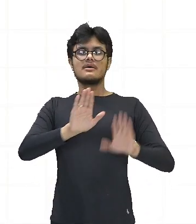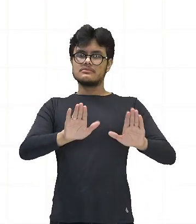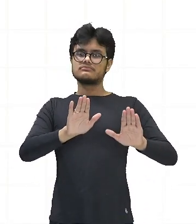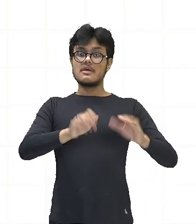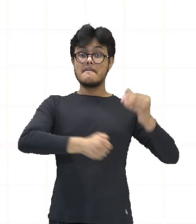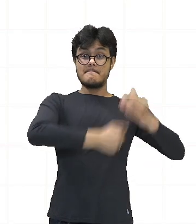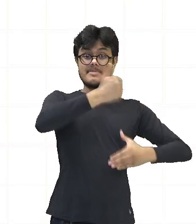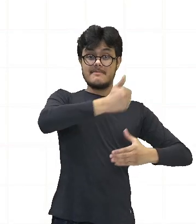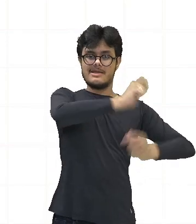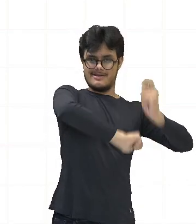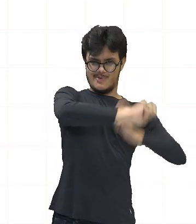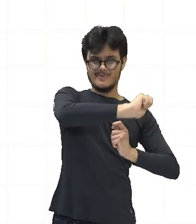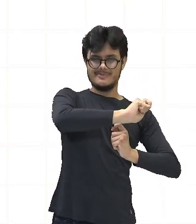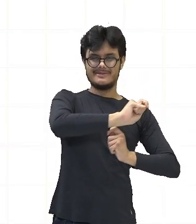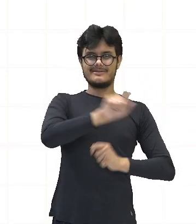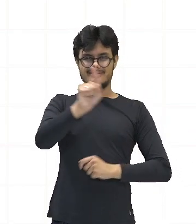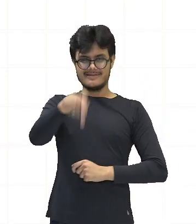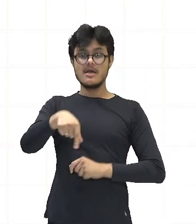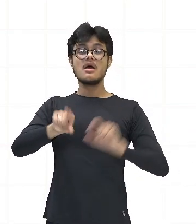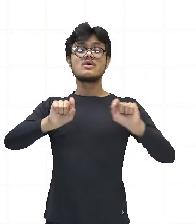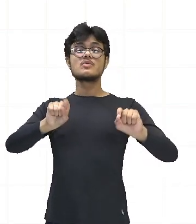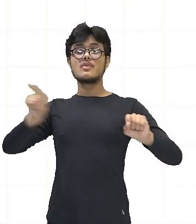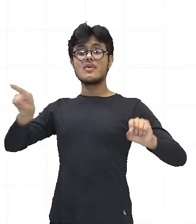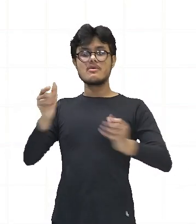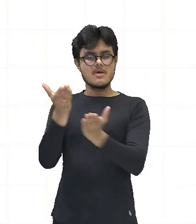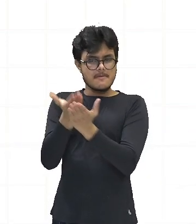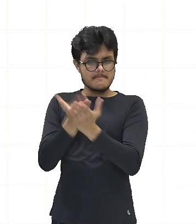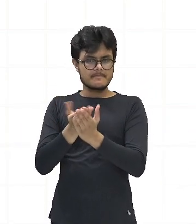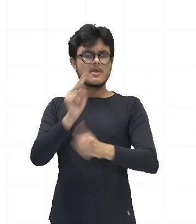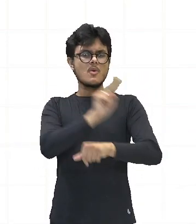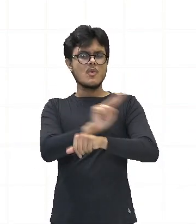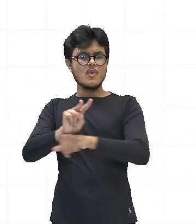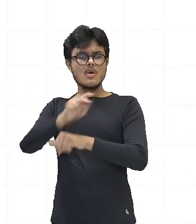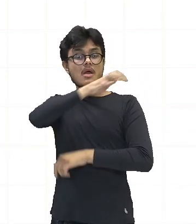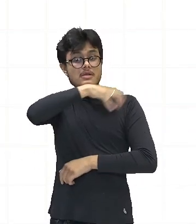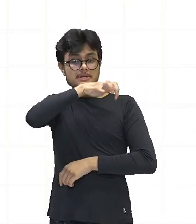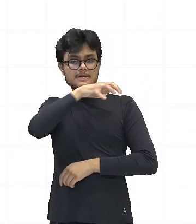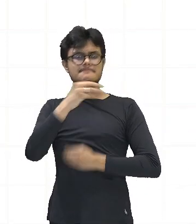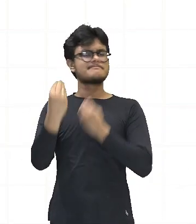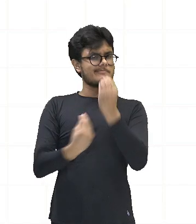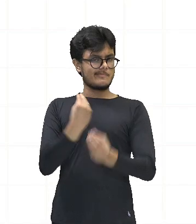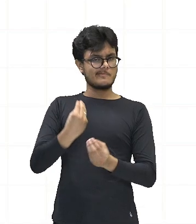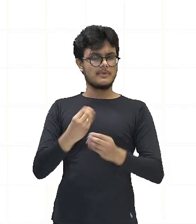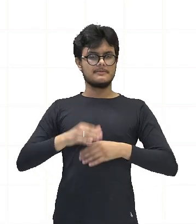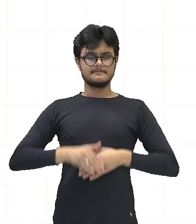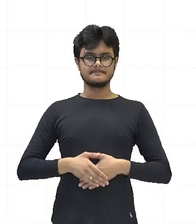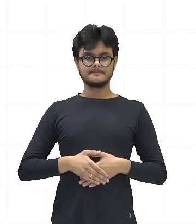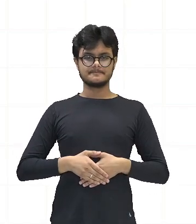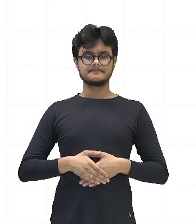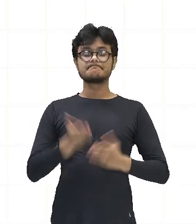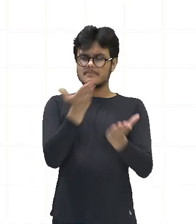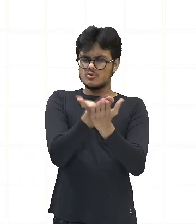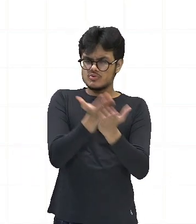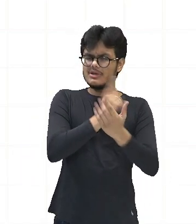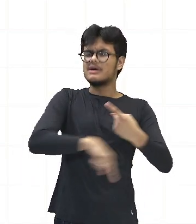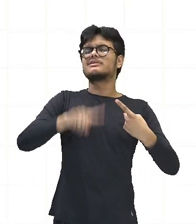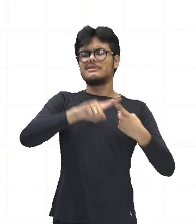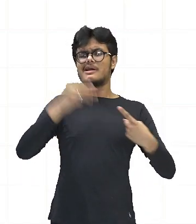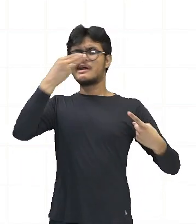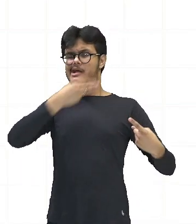bom? Estão observando aí as atividades que a gente tem, a cana-de-açúcar, esses